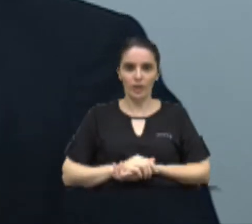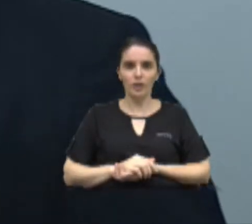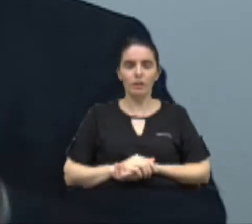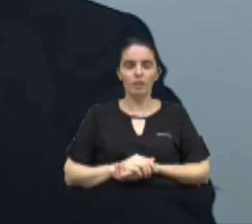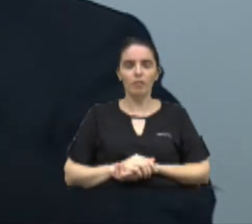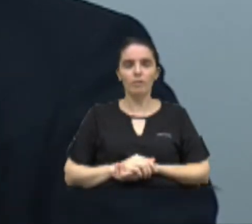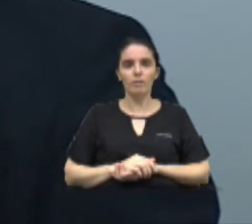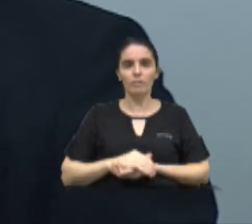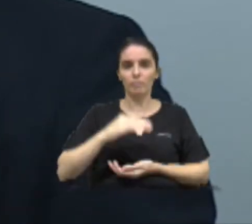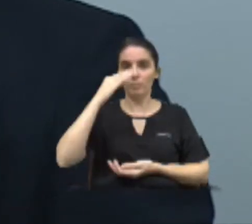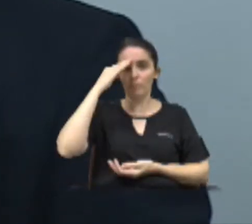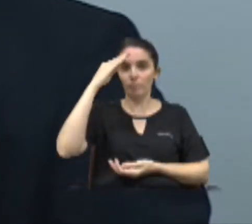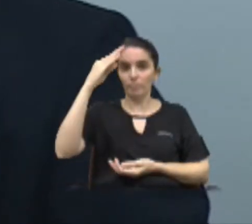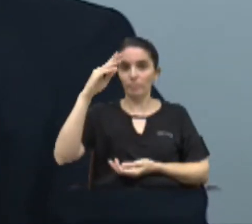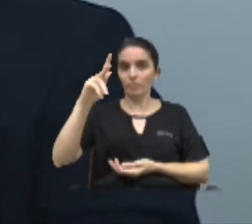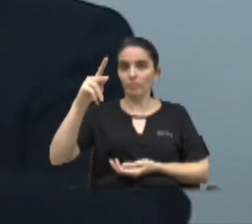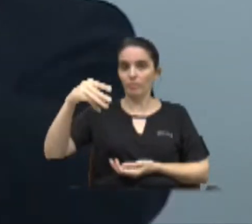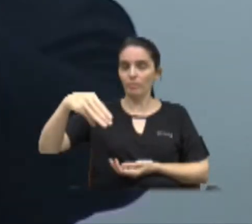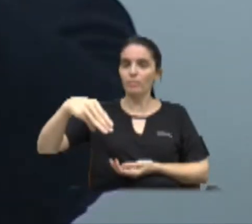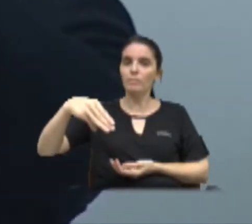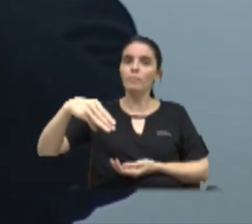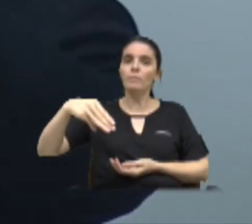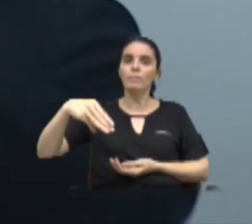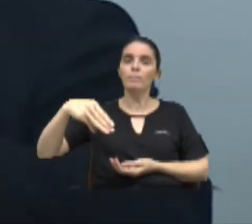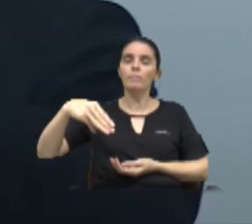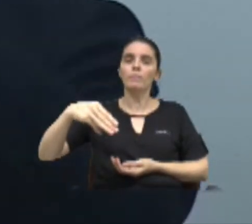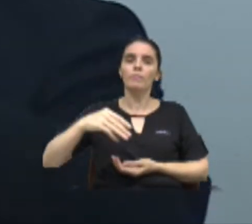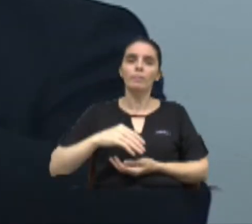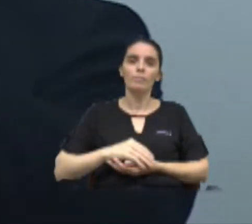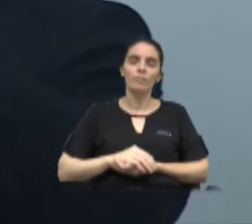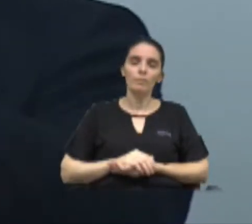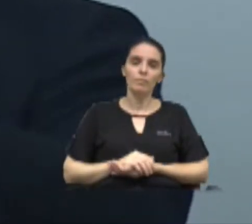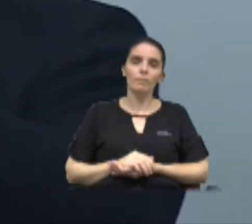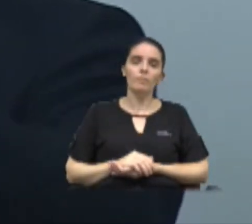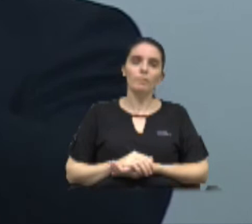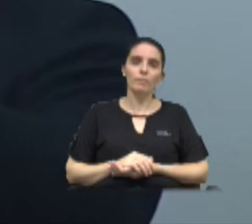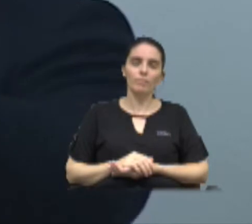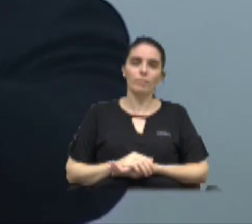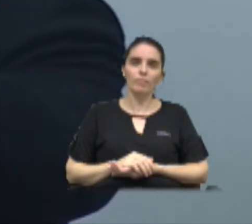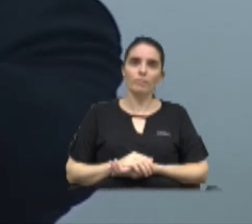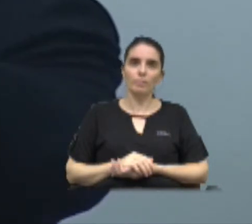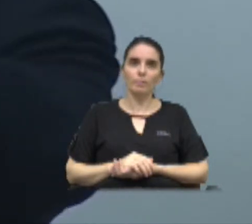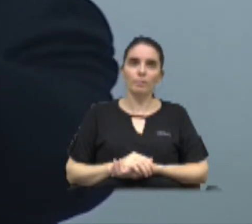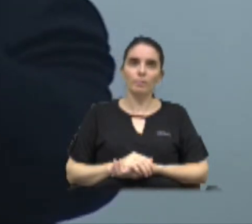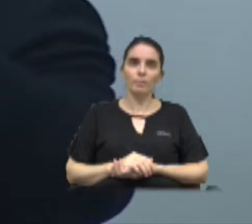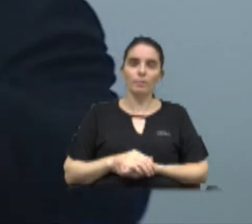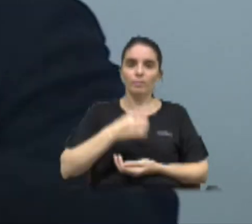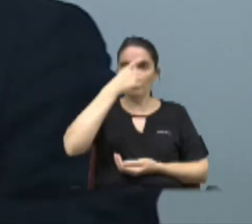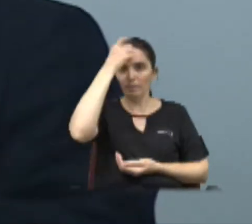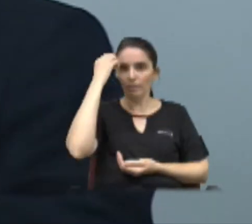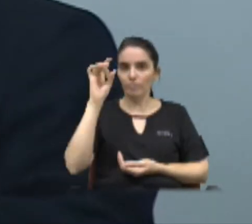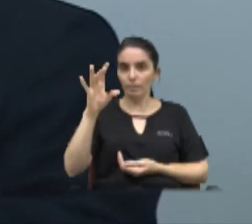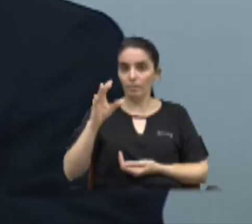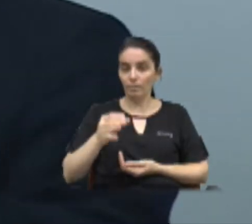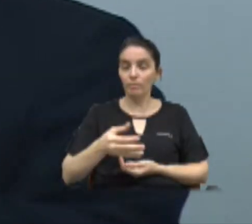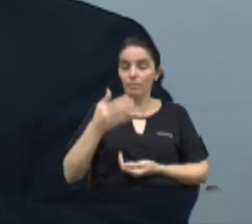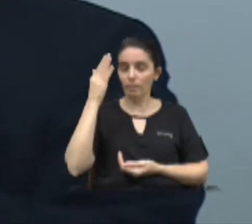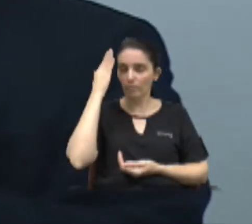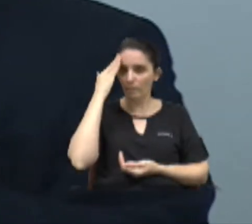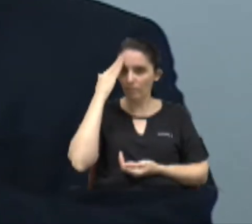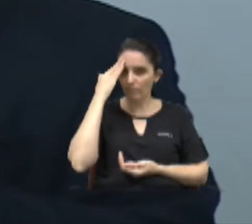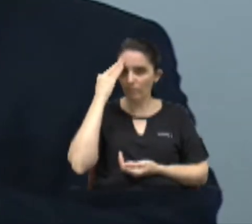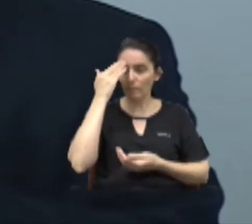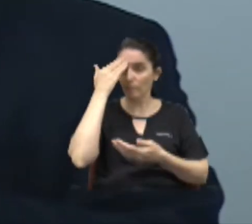homem que vestia uma camisa da Polícia Militar e que é assim com todo, eu tenho certeza, com todos aqueles que um